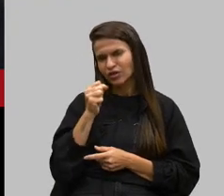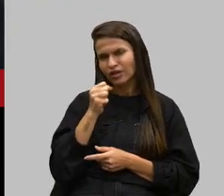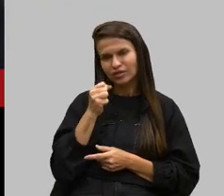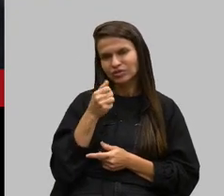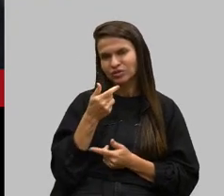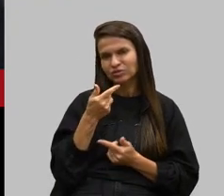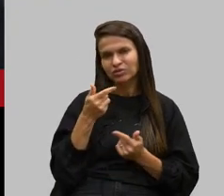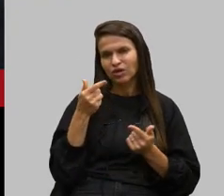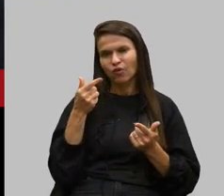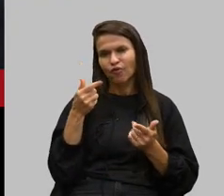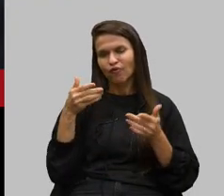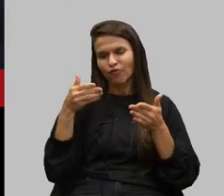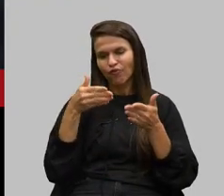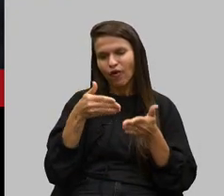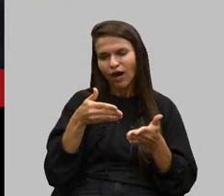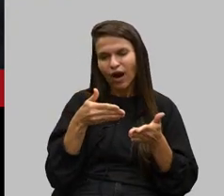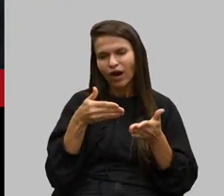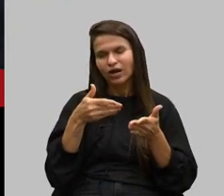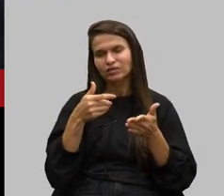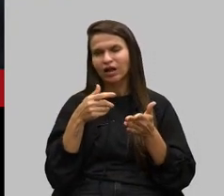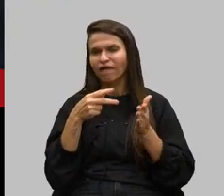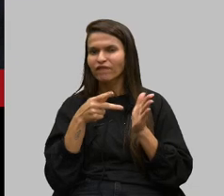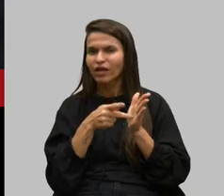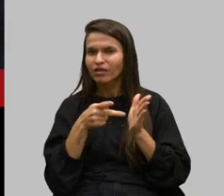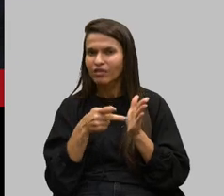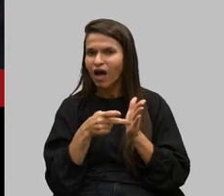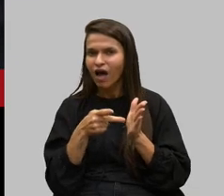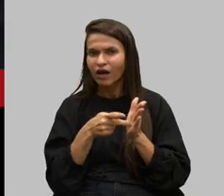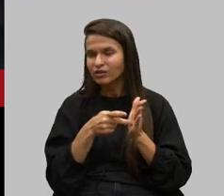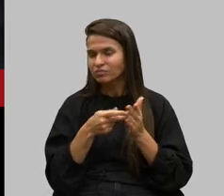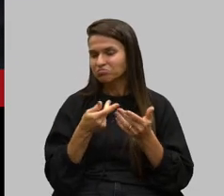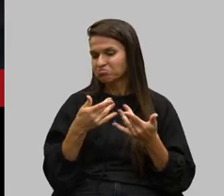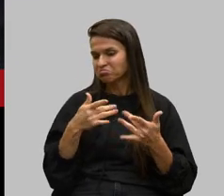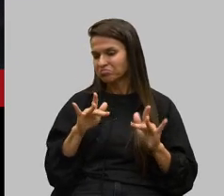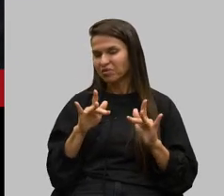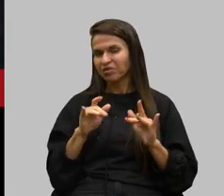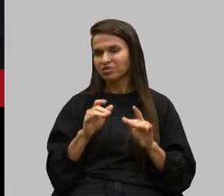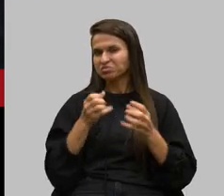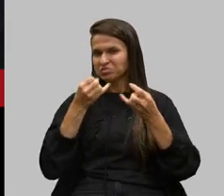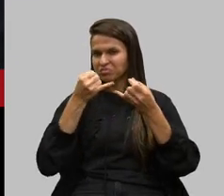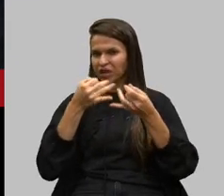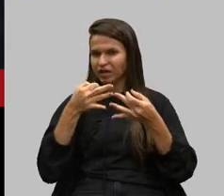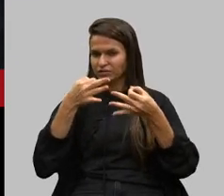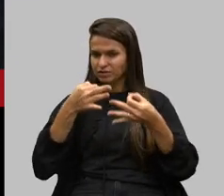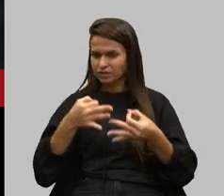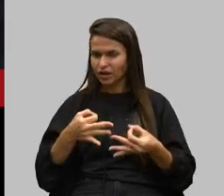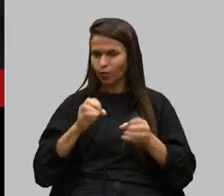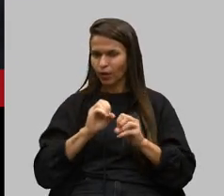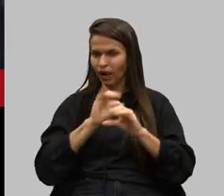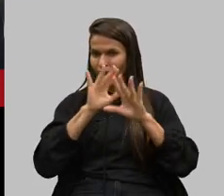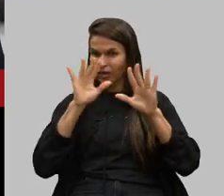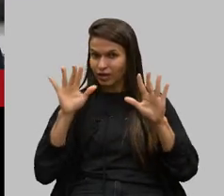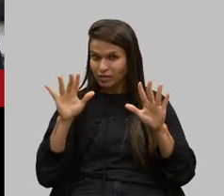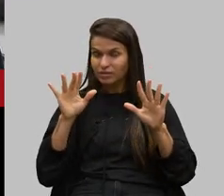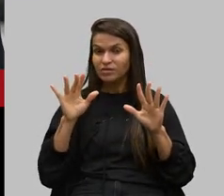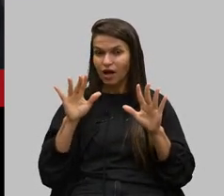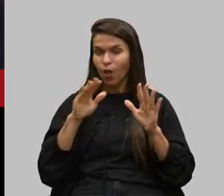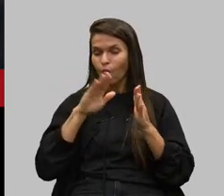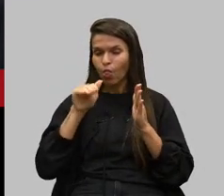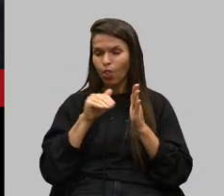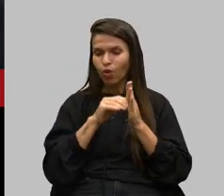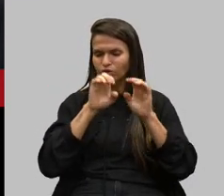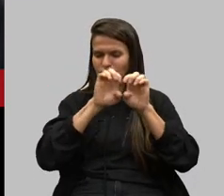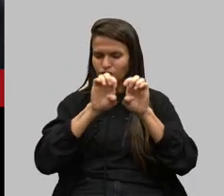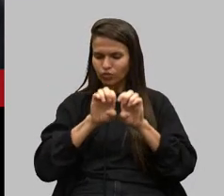não se pautam pela verdade que não querem esclarecer os fatos a gente coloca toda a a estrutura do